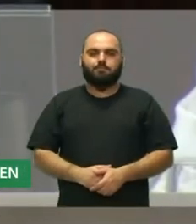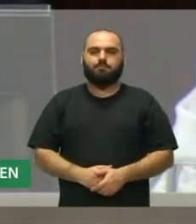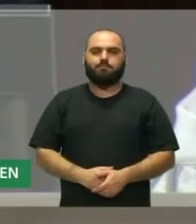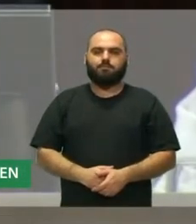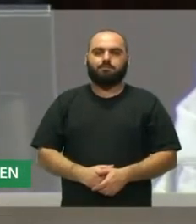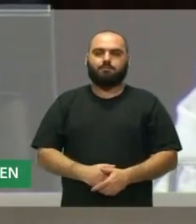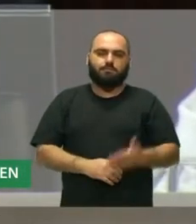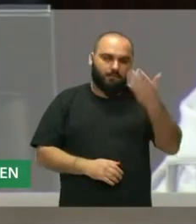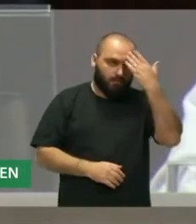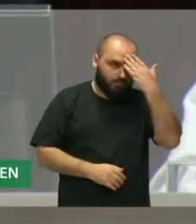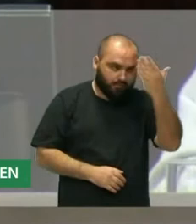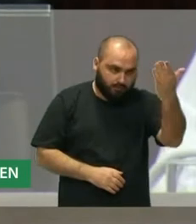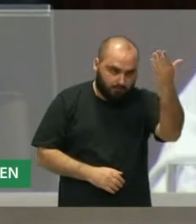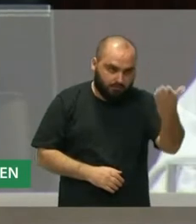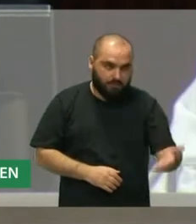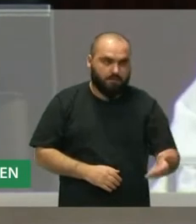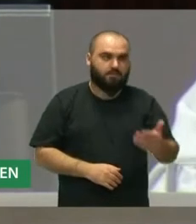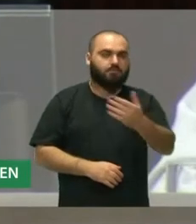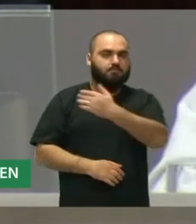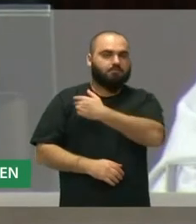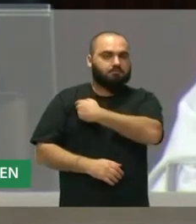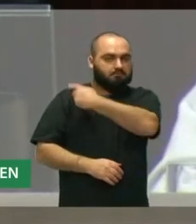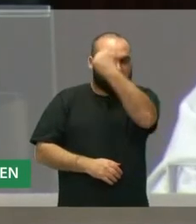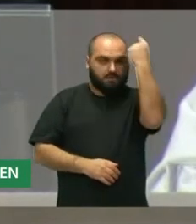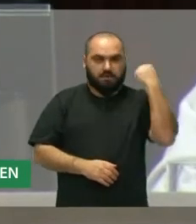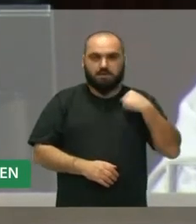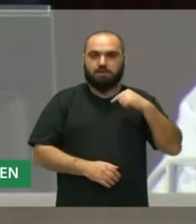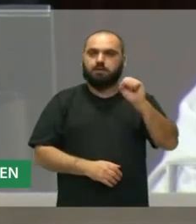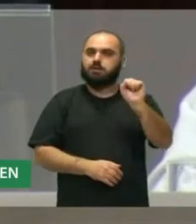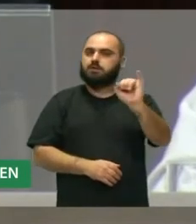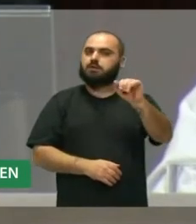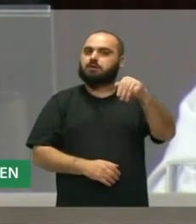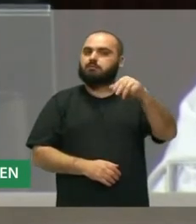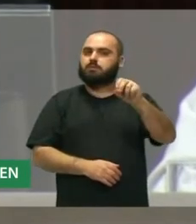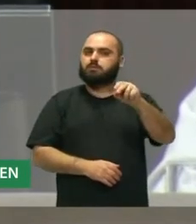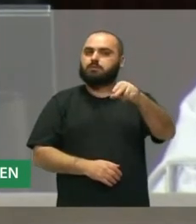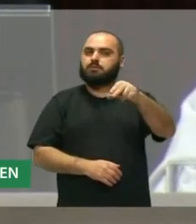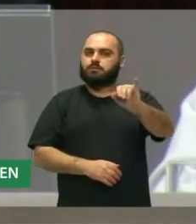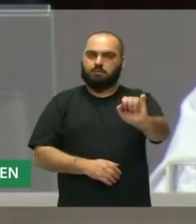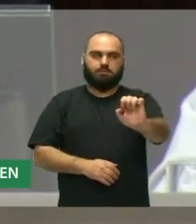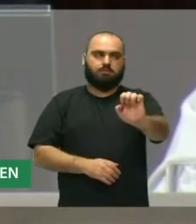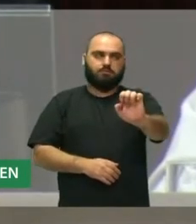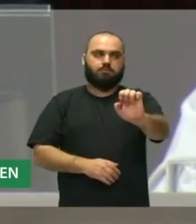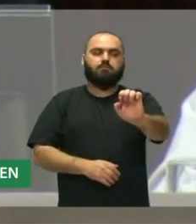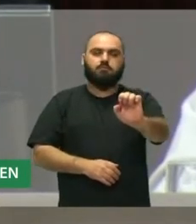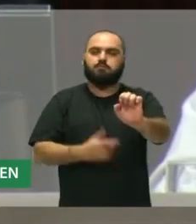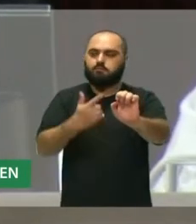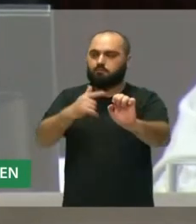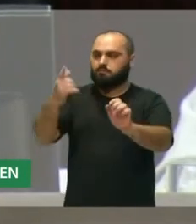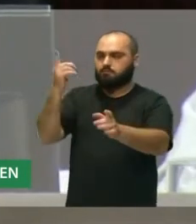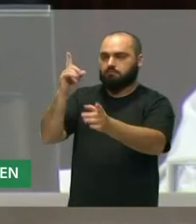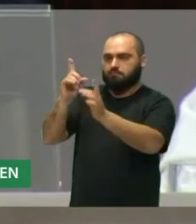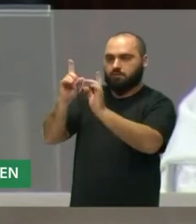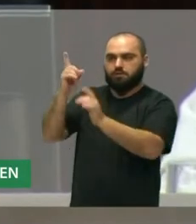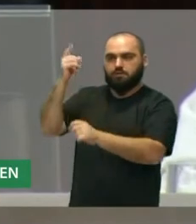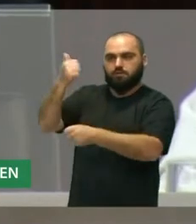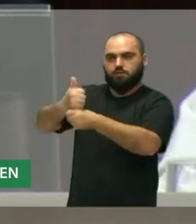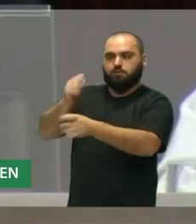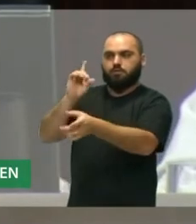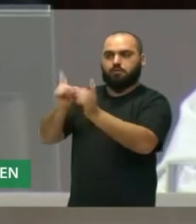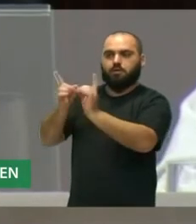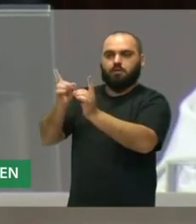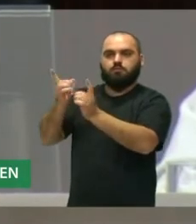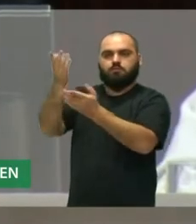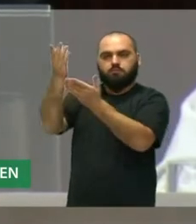Muito obrigada, irmã Simone. Ouviremos agora o senhor diretor técnico do Hospital e Maternidade Marieta Konder-Bornhausen, o doutor